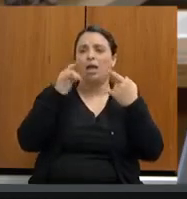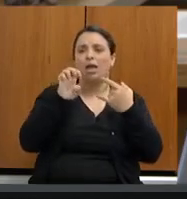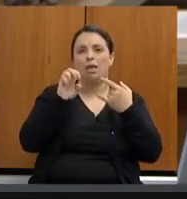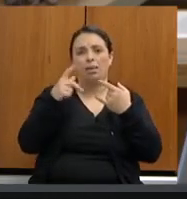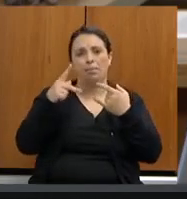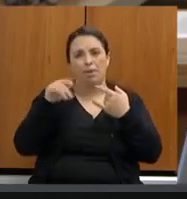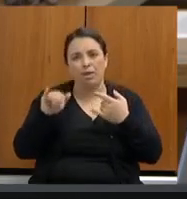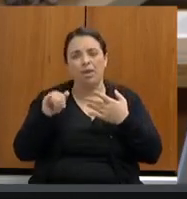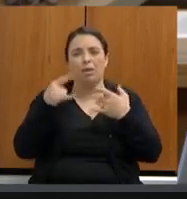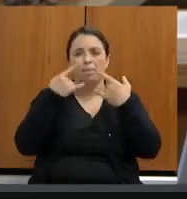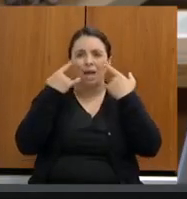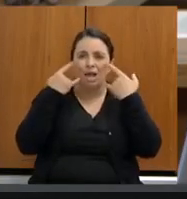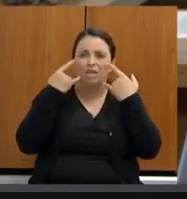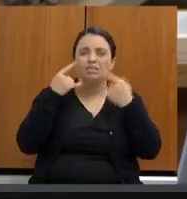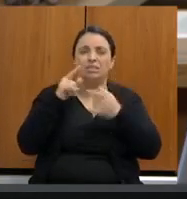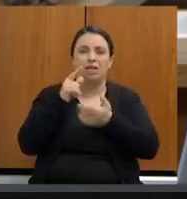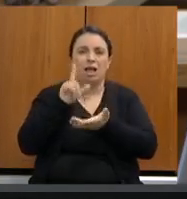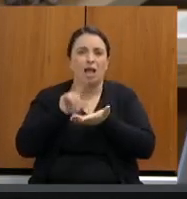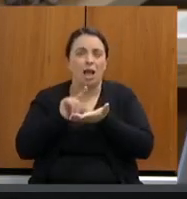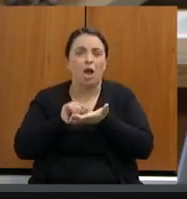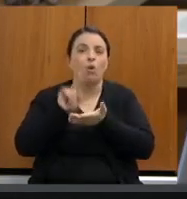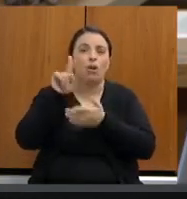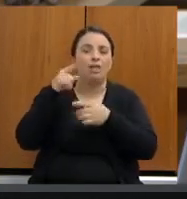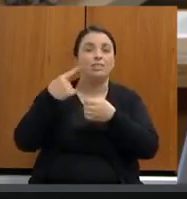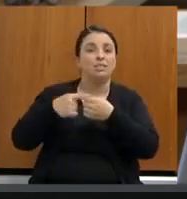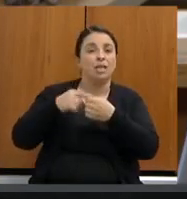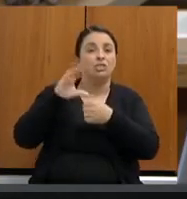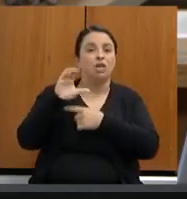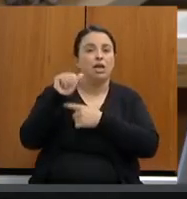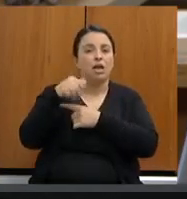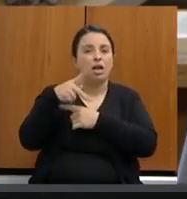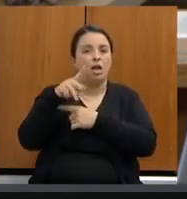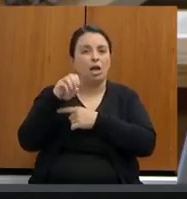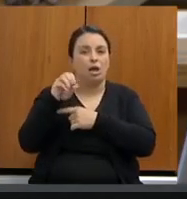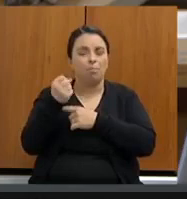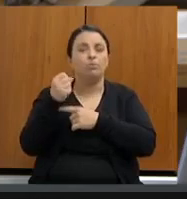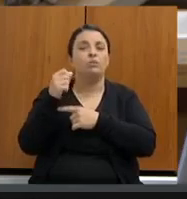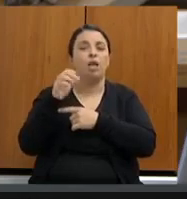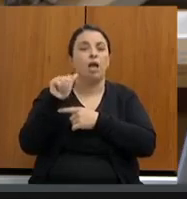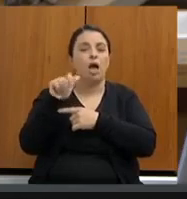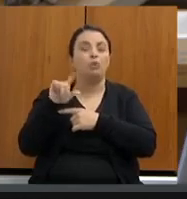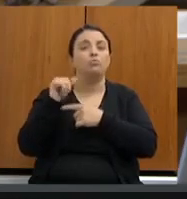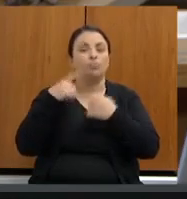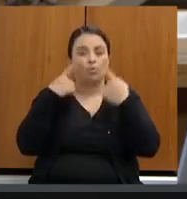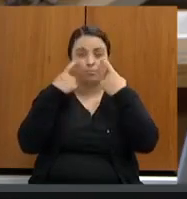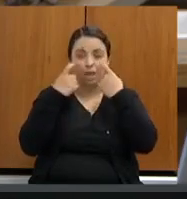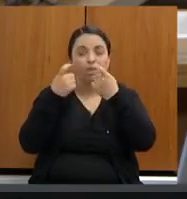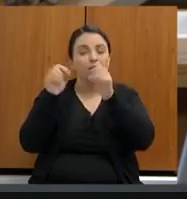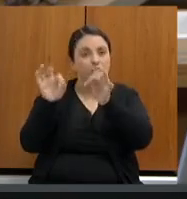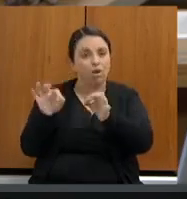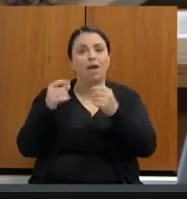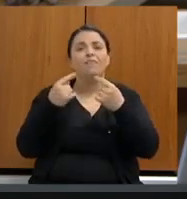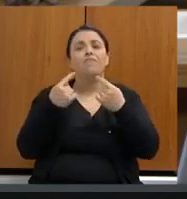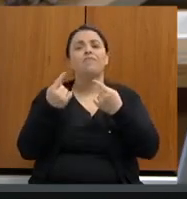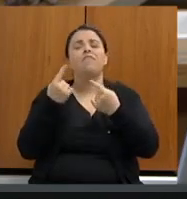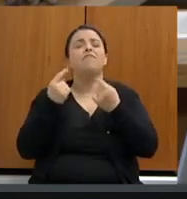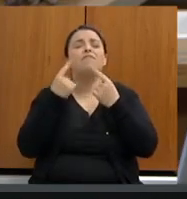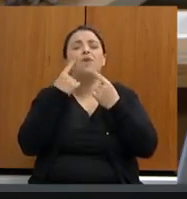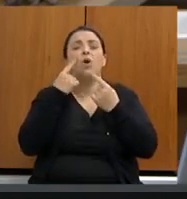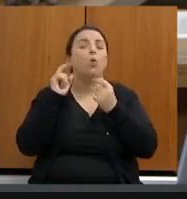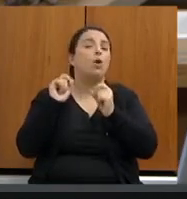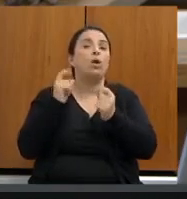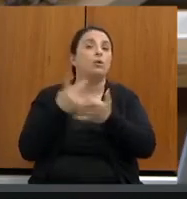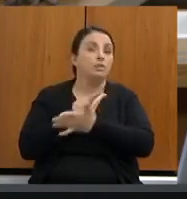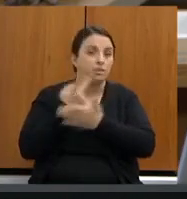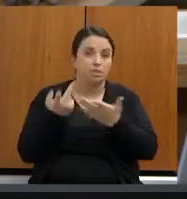sou citou uma cidade inclusive Campos aos não vão olhar especificamente passar para nossa nossa logística e e realmente não é uma